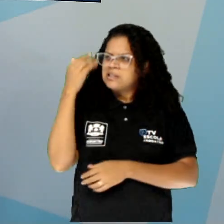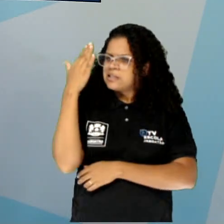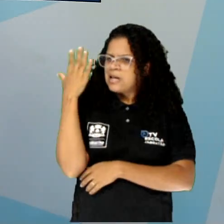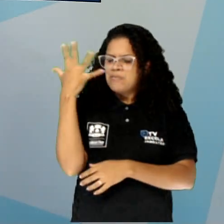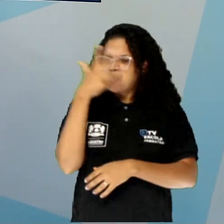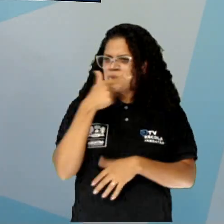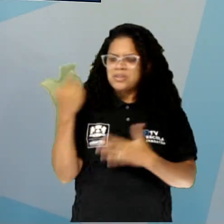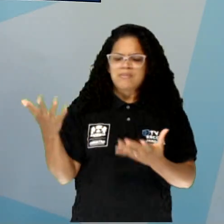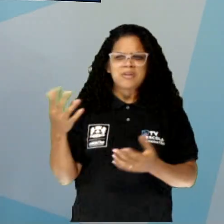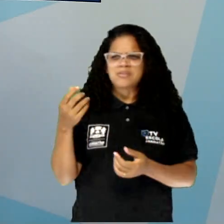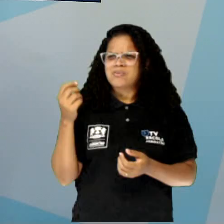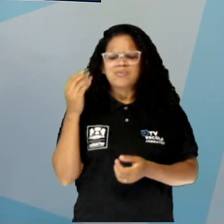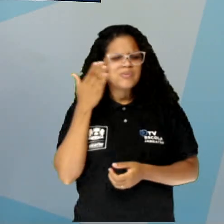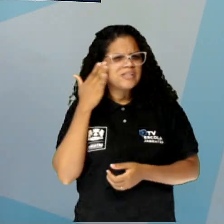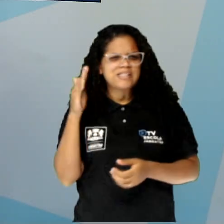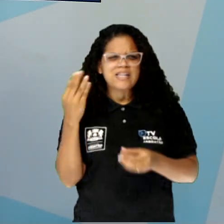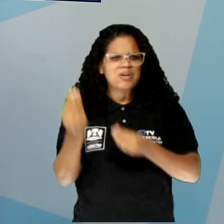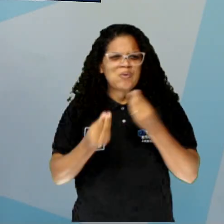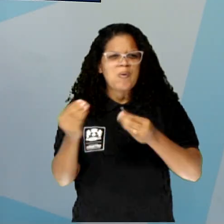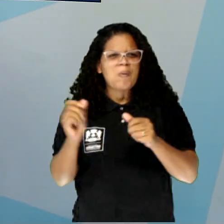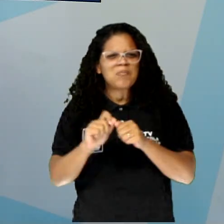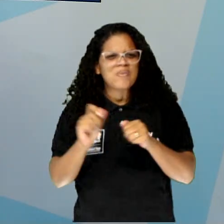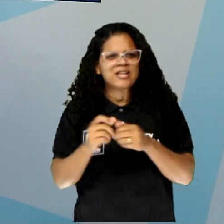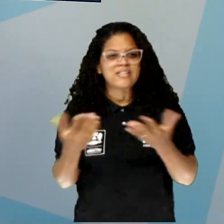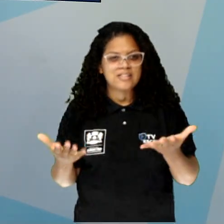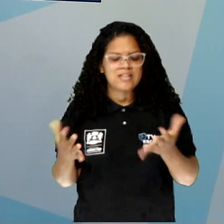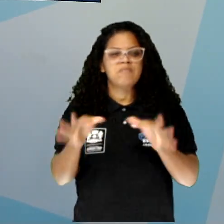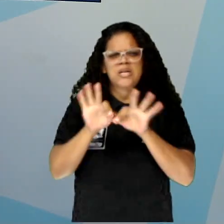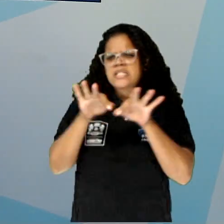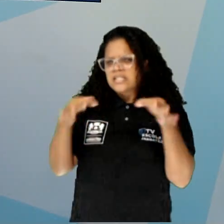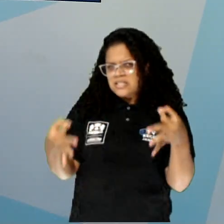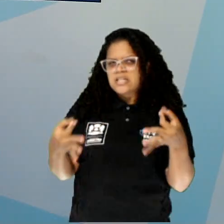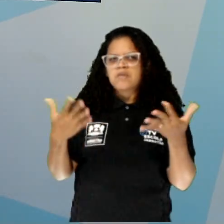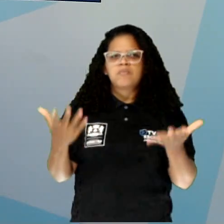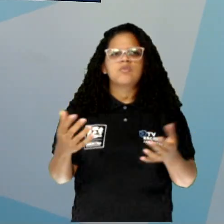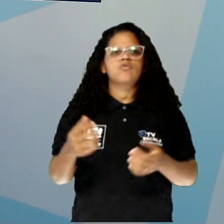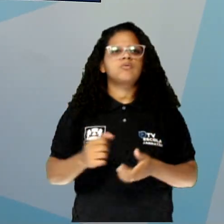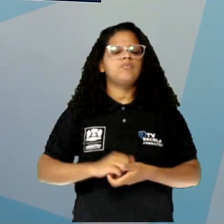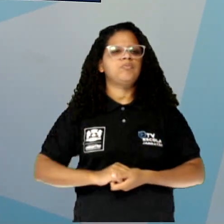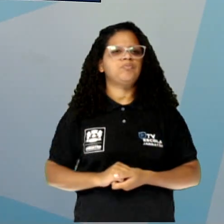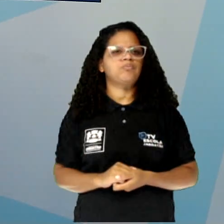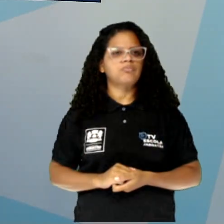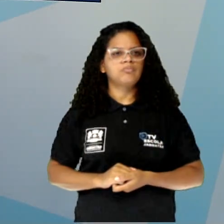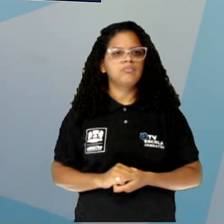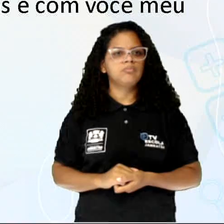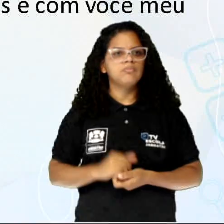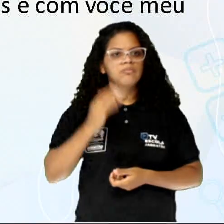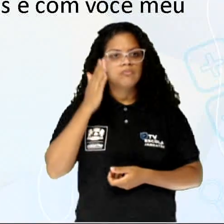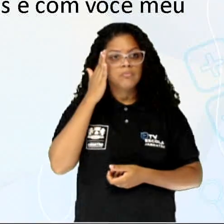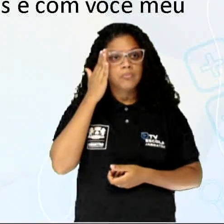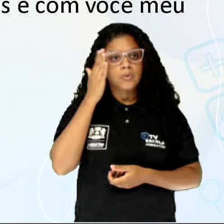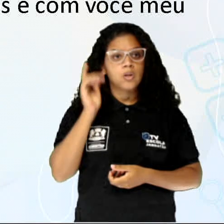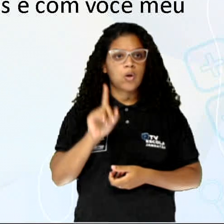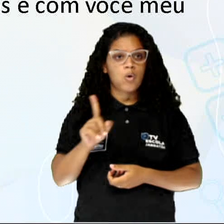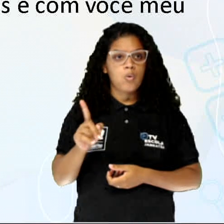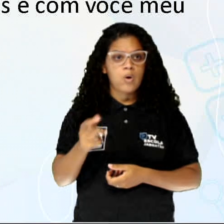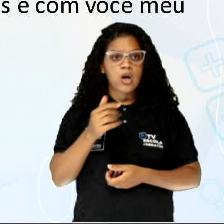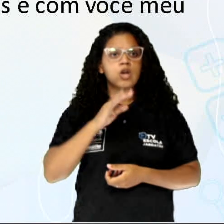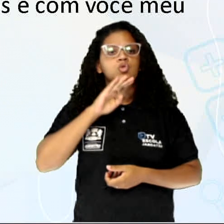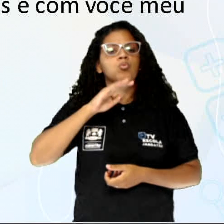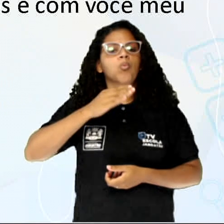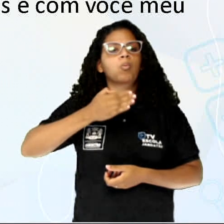tão bonita que é, né? Mas vejam, é bem simples. O que elas falam? Elas dizem o seguinte,